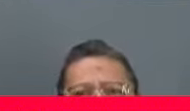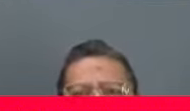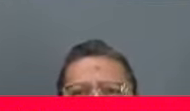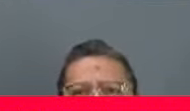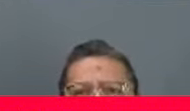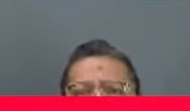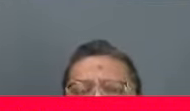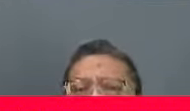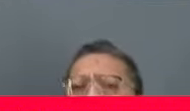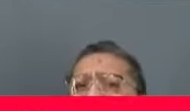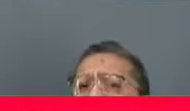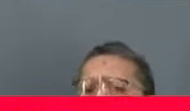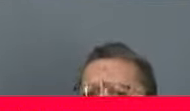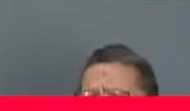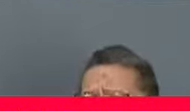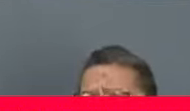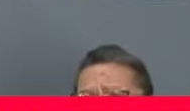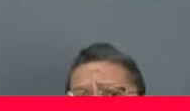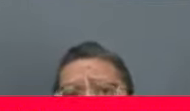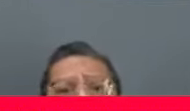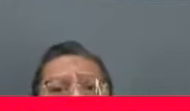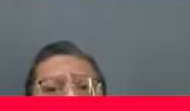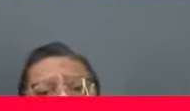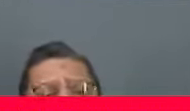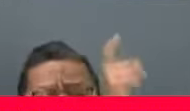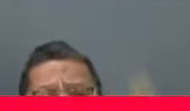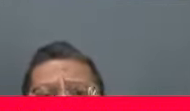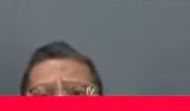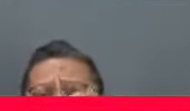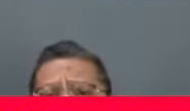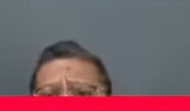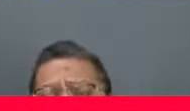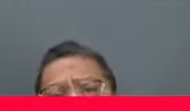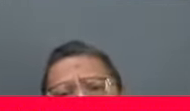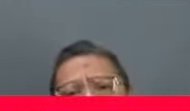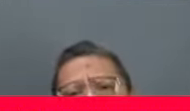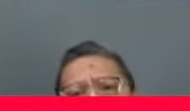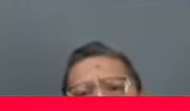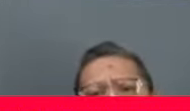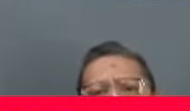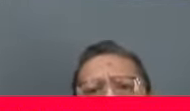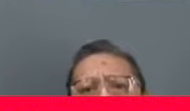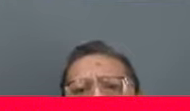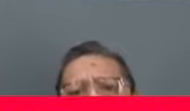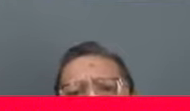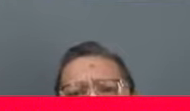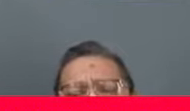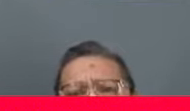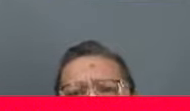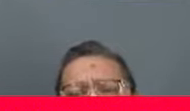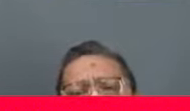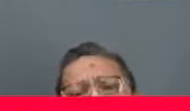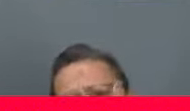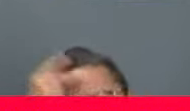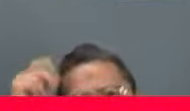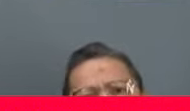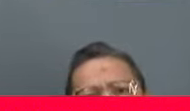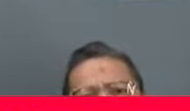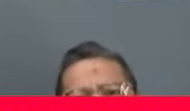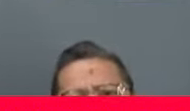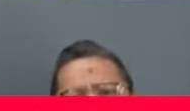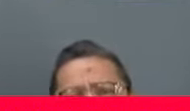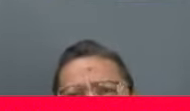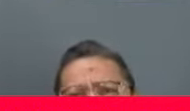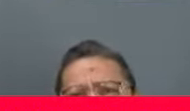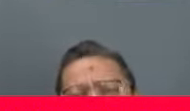que estupradores para Chefe do tráfico de droga para assassino